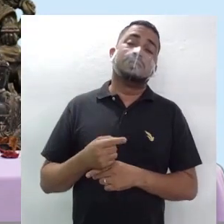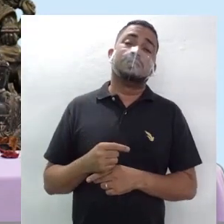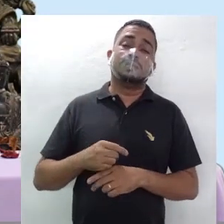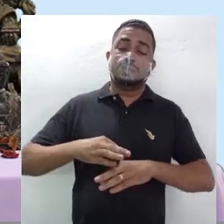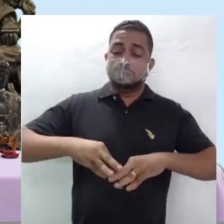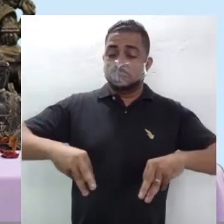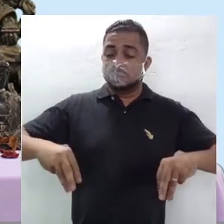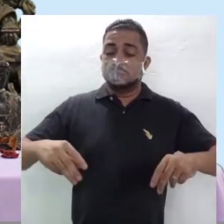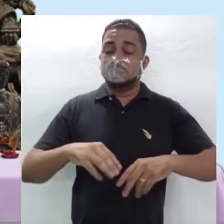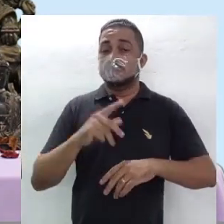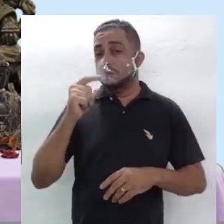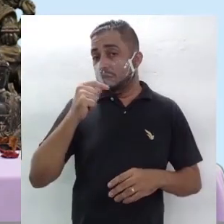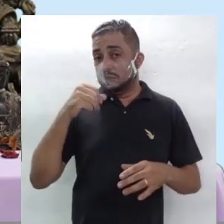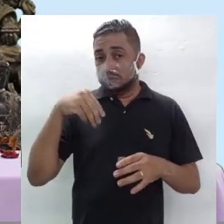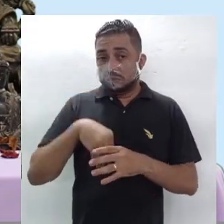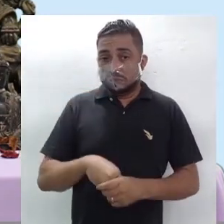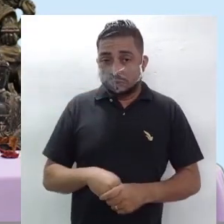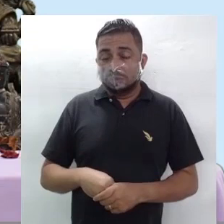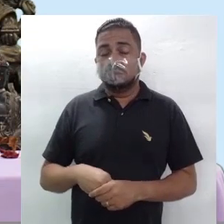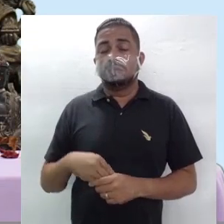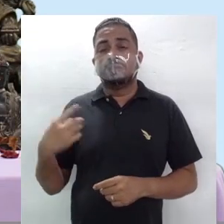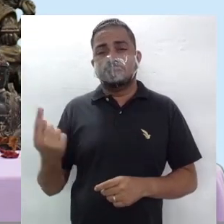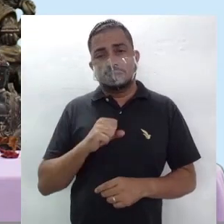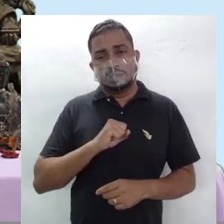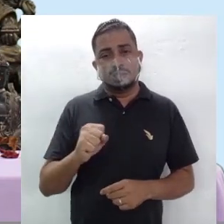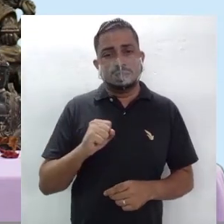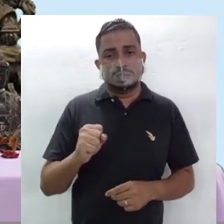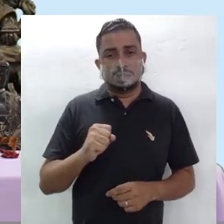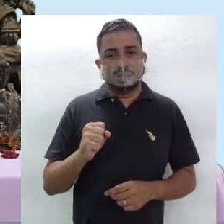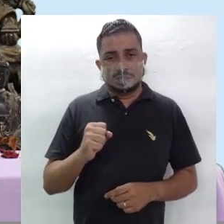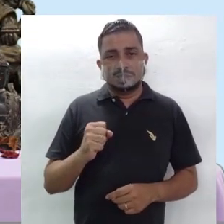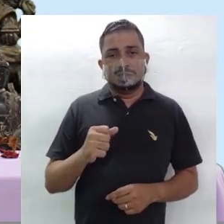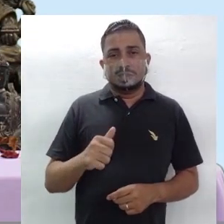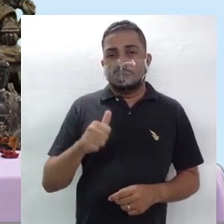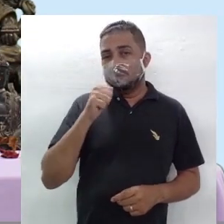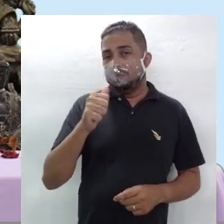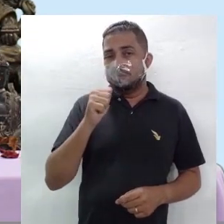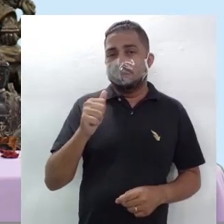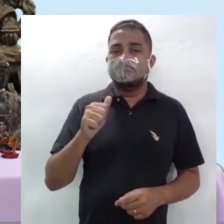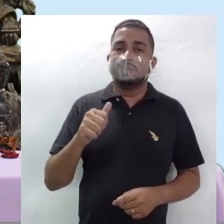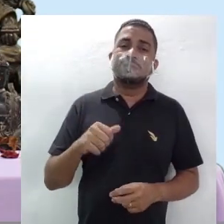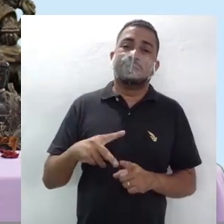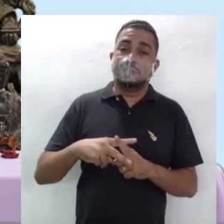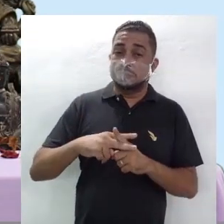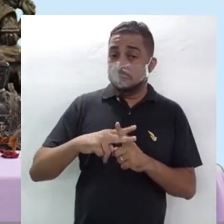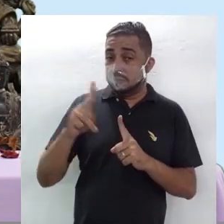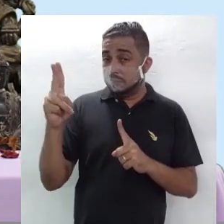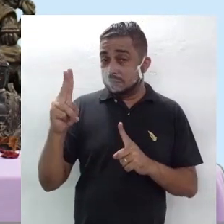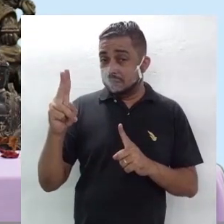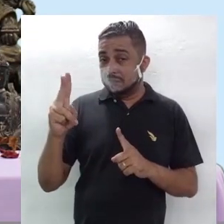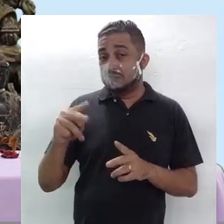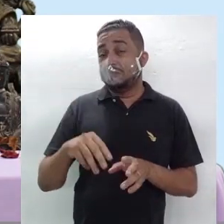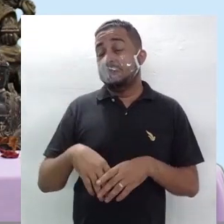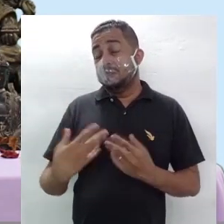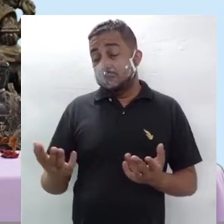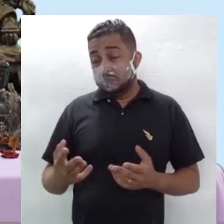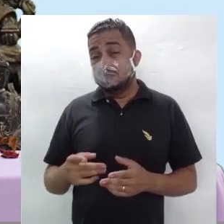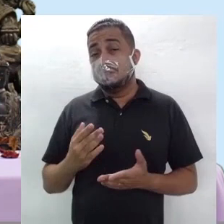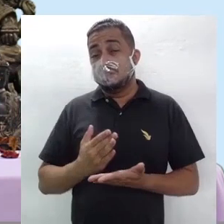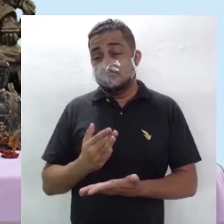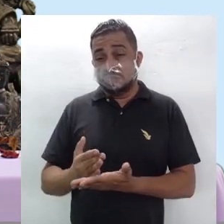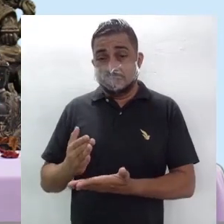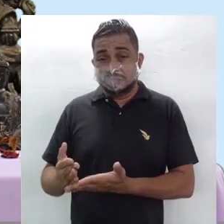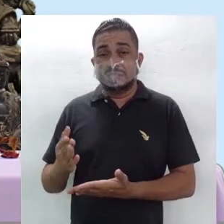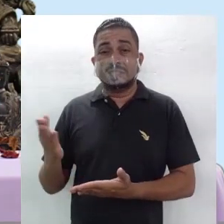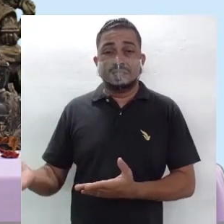lençóis freáticos, né? Nós adoramos tomar refrigerante. E refrigerante, boa parte